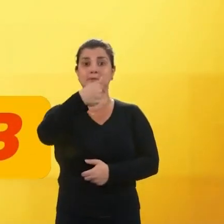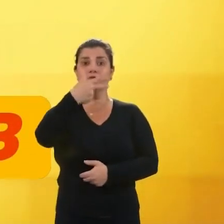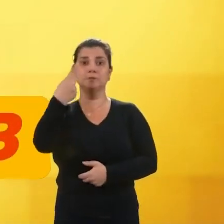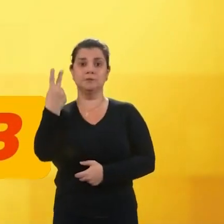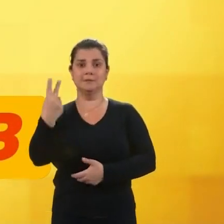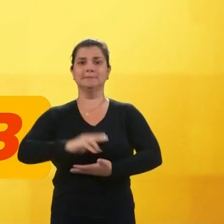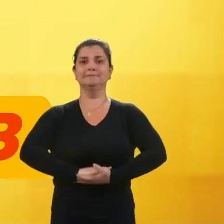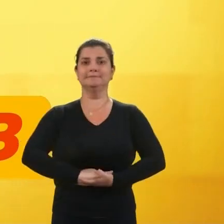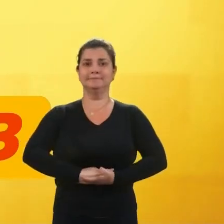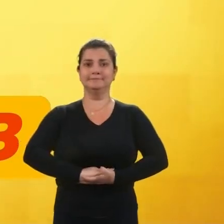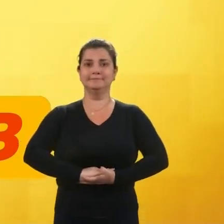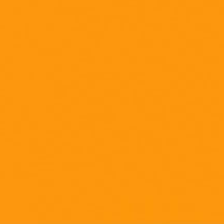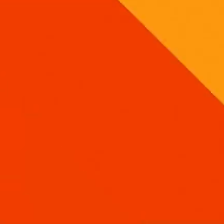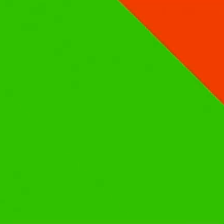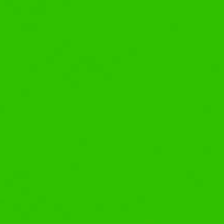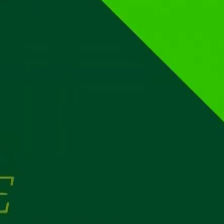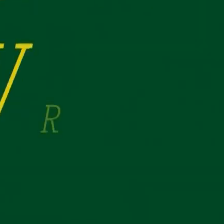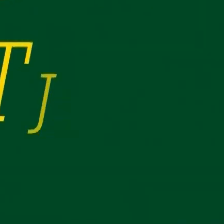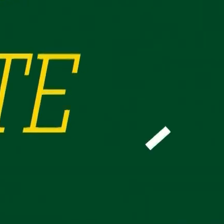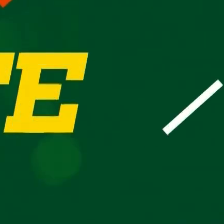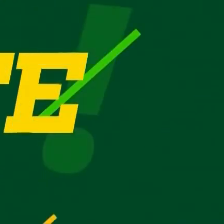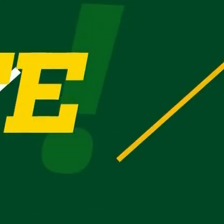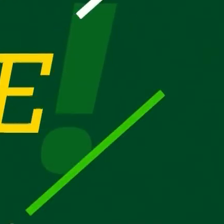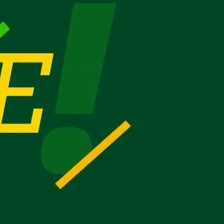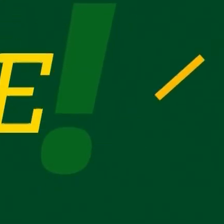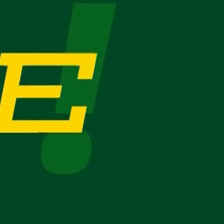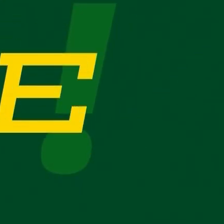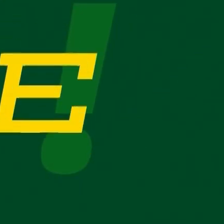Almeida, 4722. PSB.